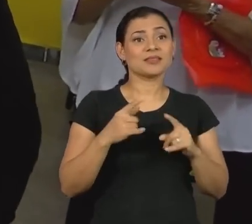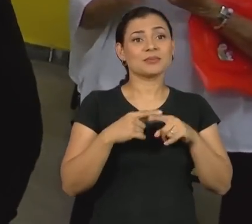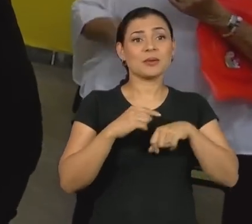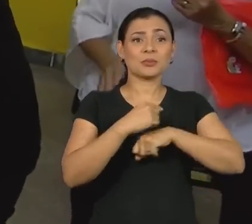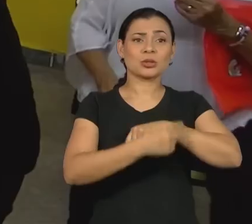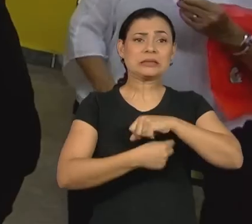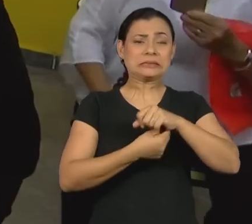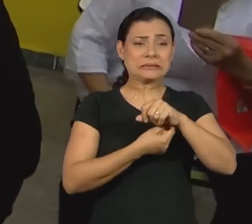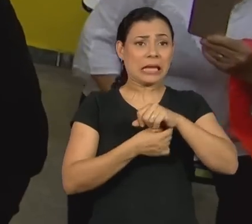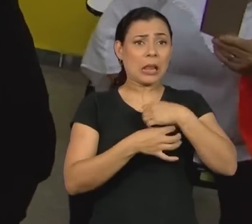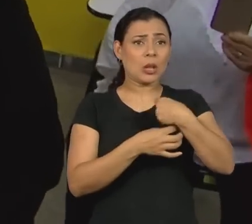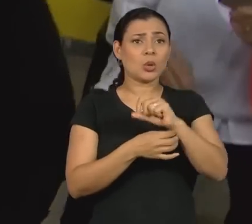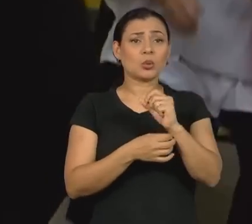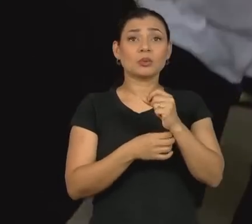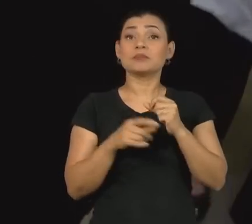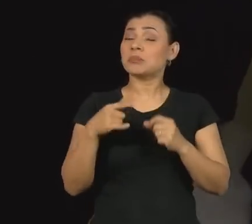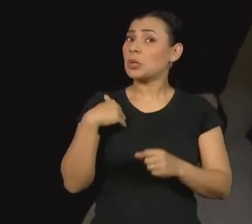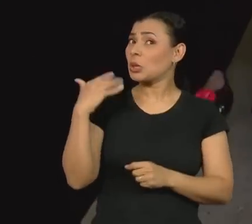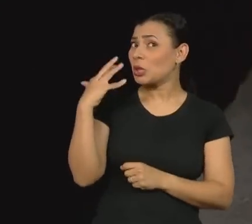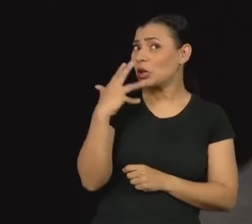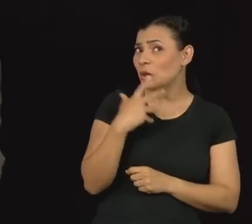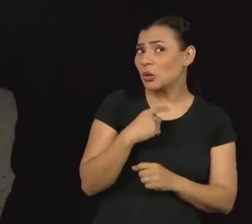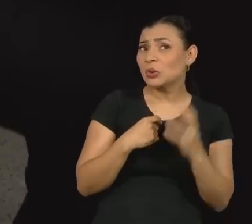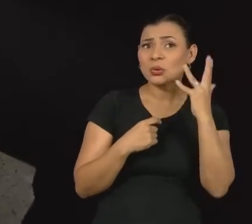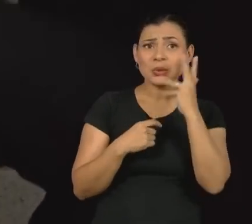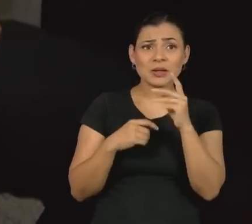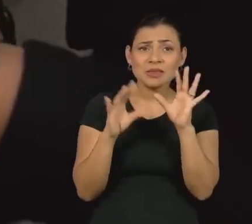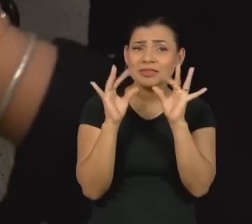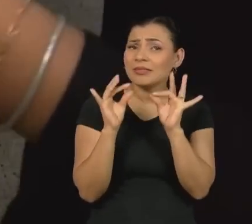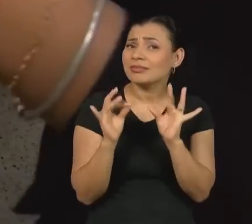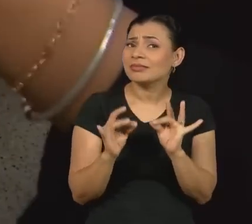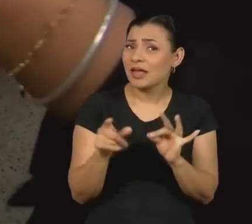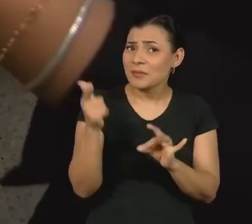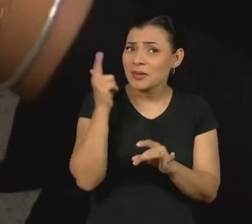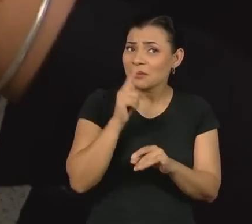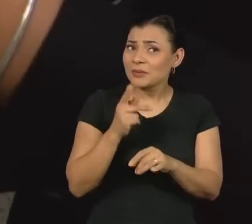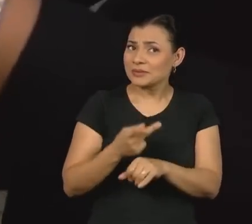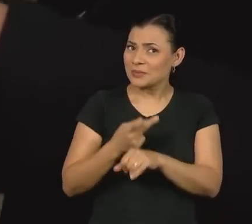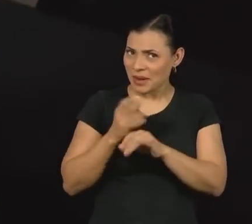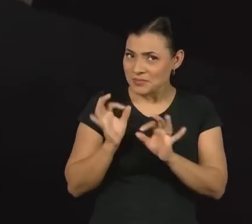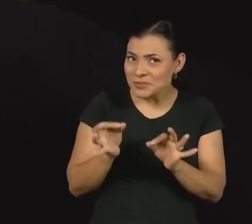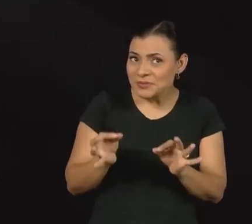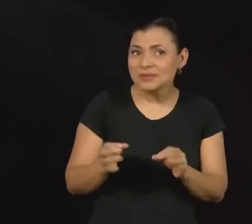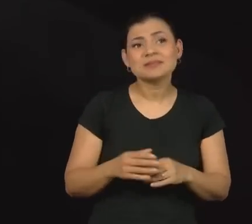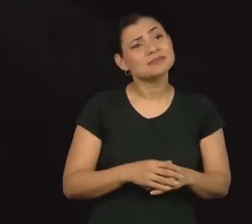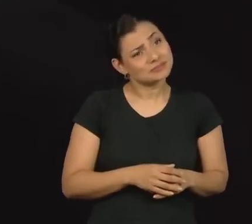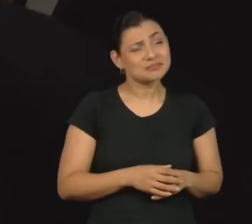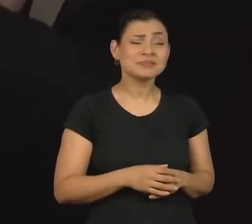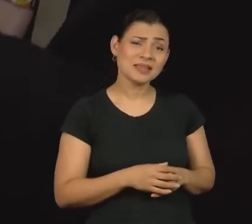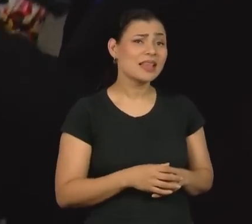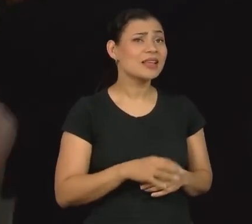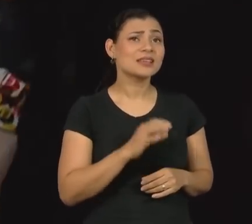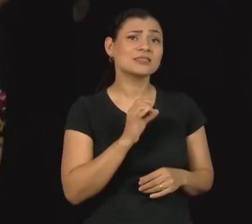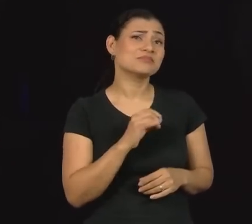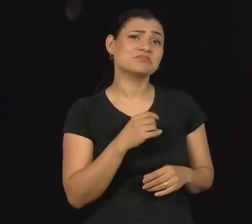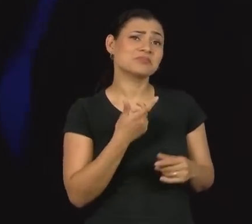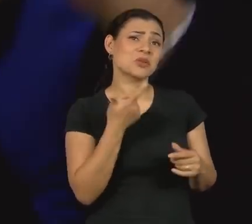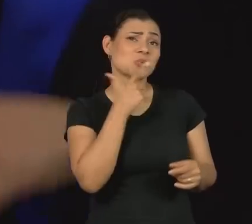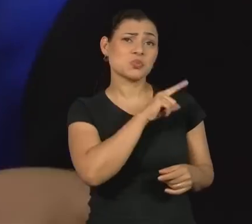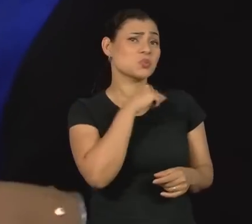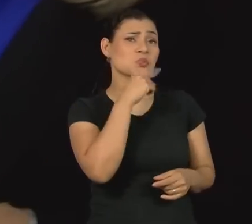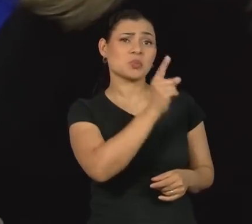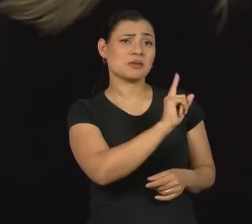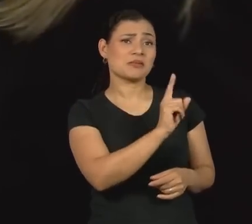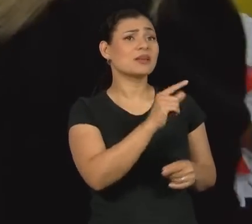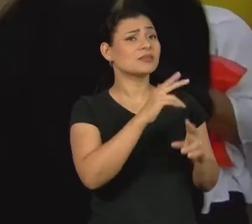grande. Olha, gente. Pulseira... Todos os detalhes é para ganhar ponto, é isso? Esse eu não ganhar. Eu já